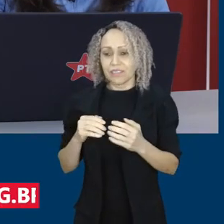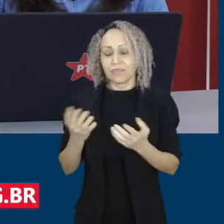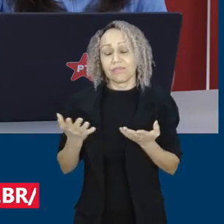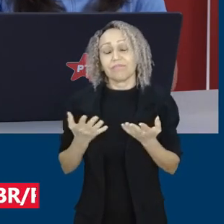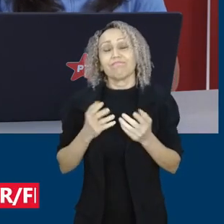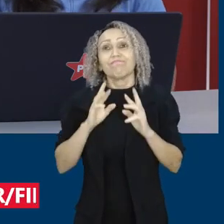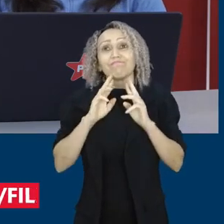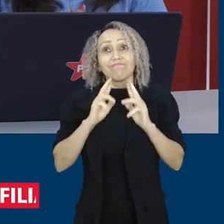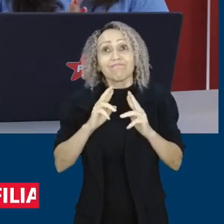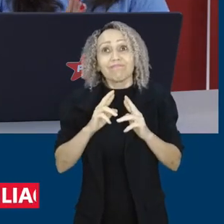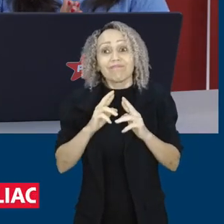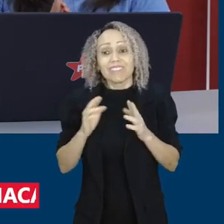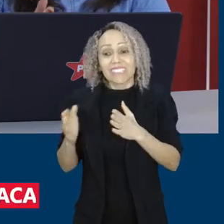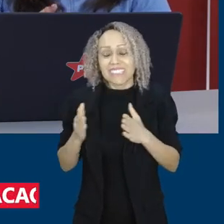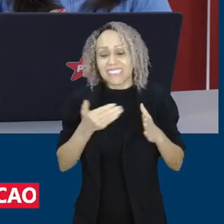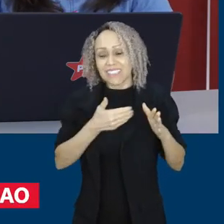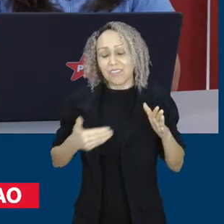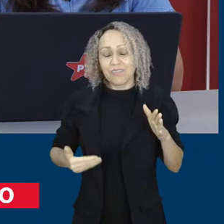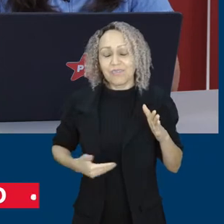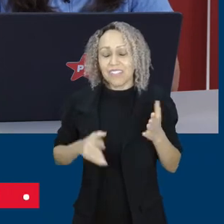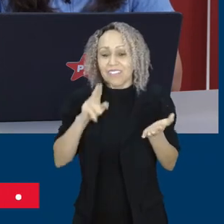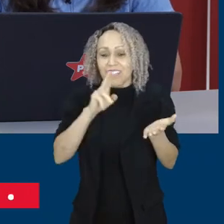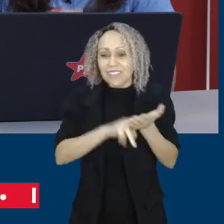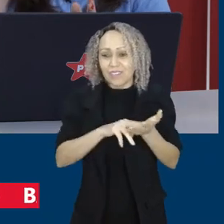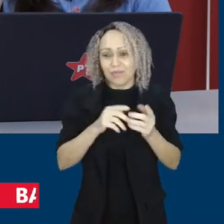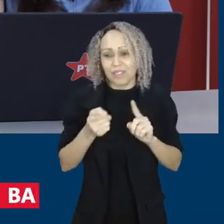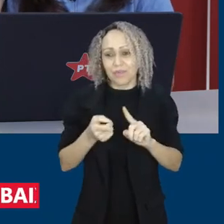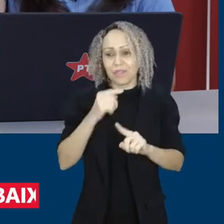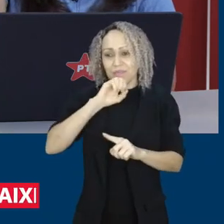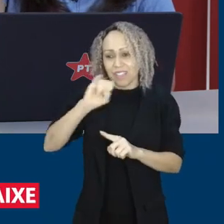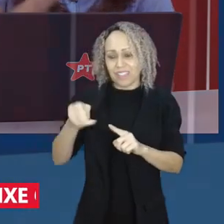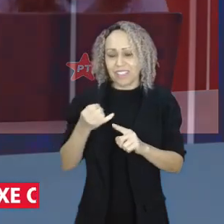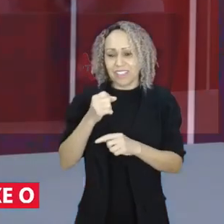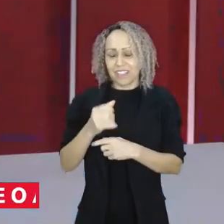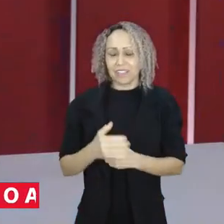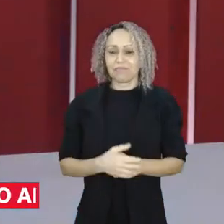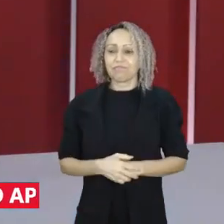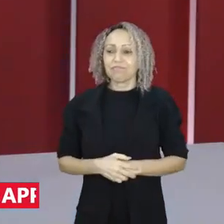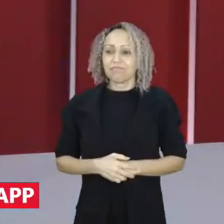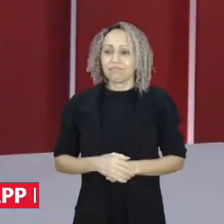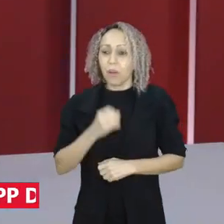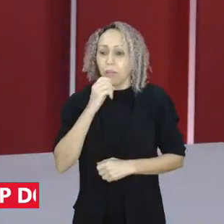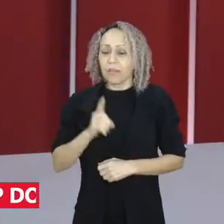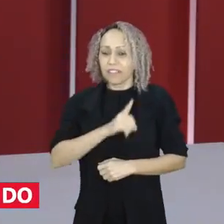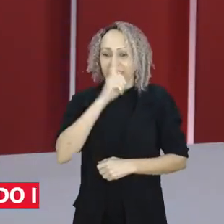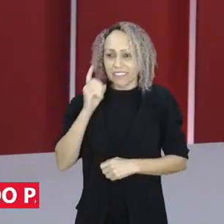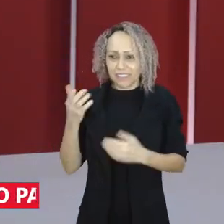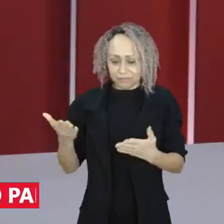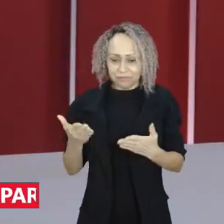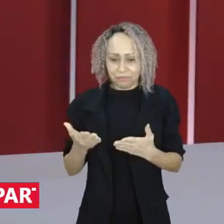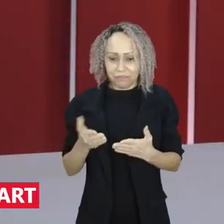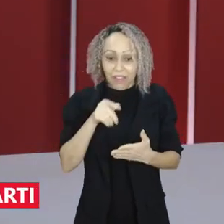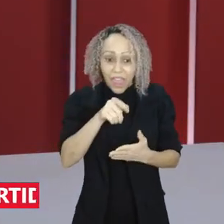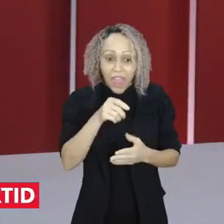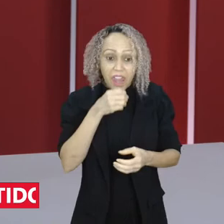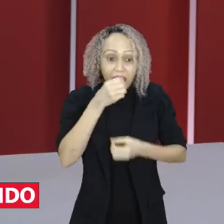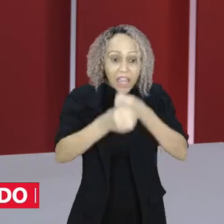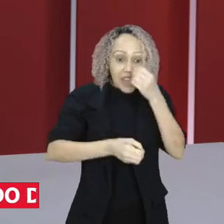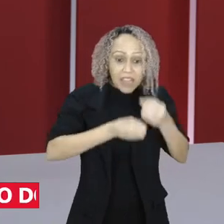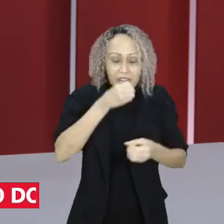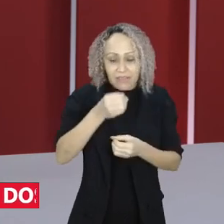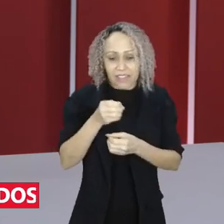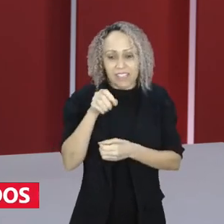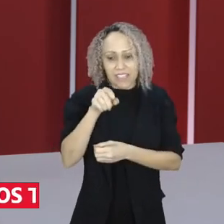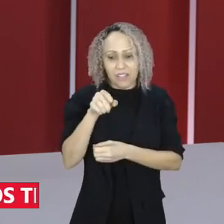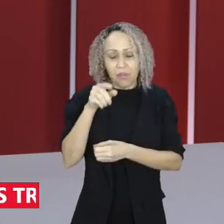com certeza Obrigada Senador bom dia bom dia essa entrevista com Senador Paulo